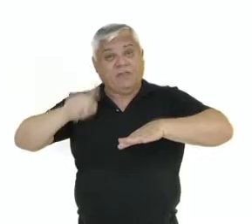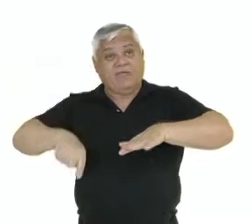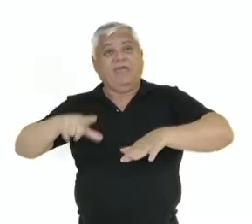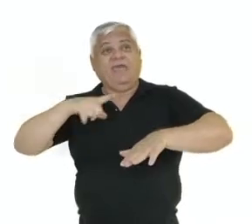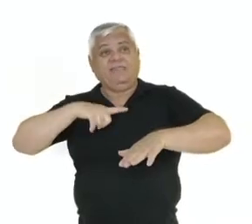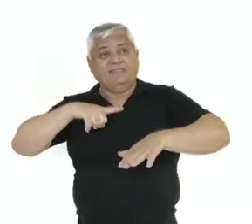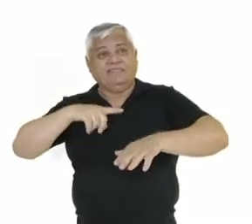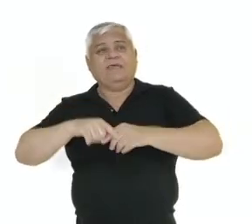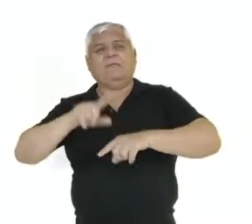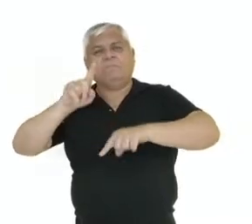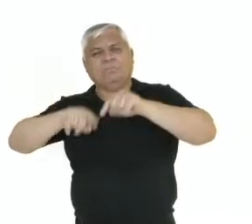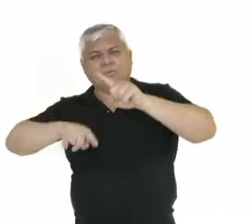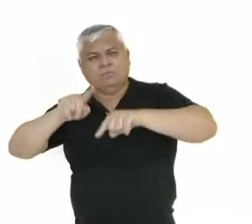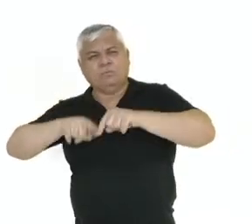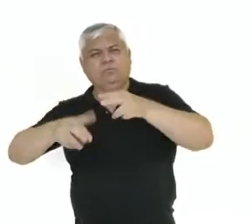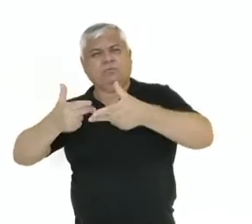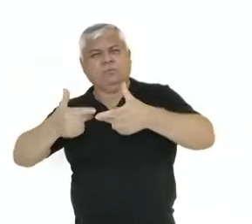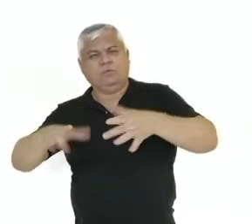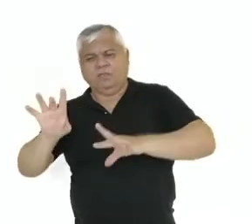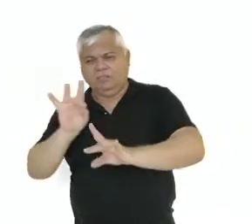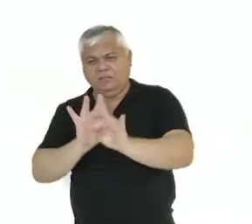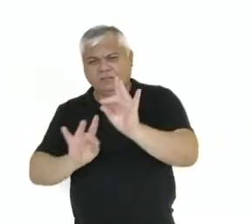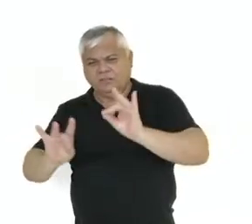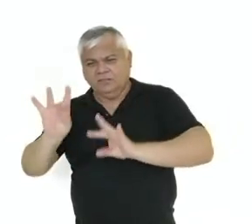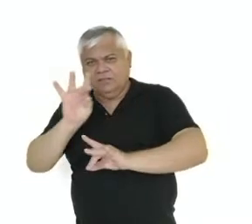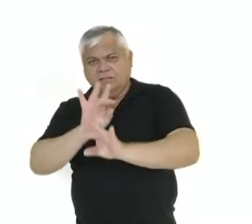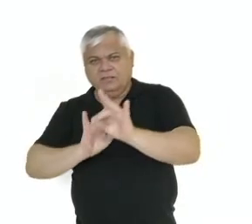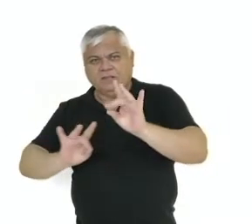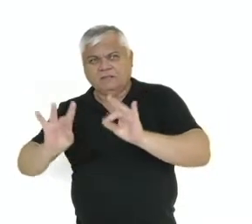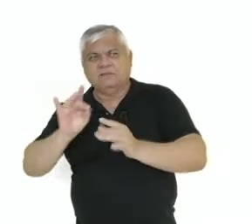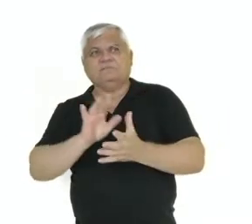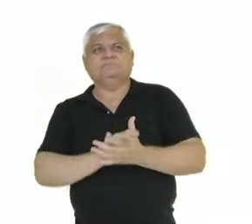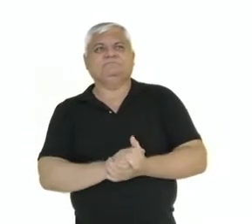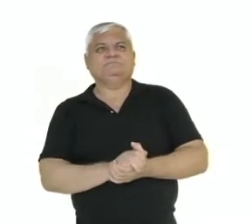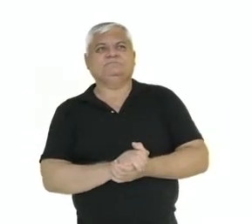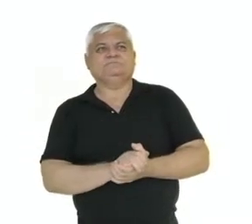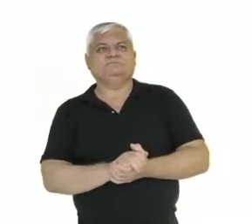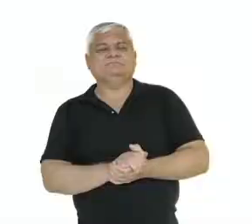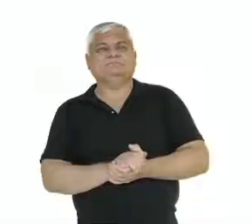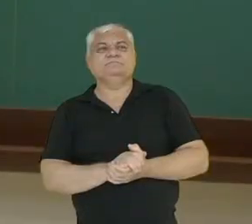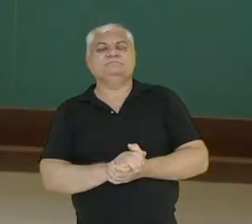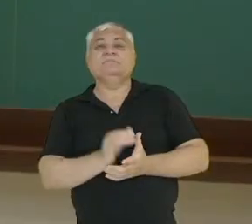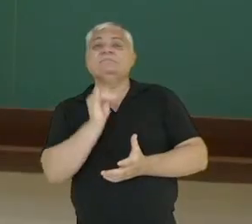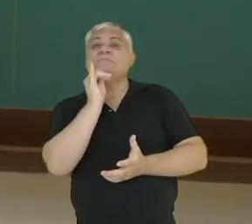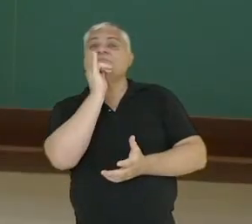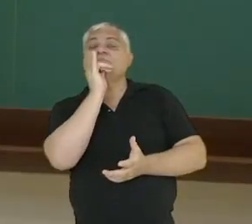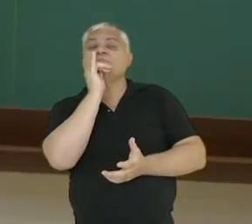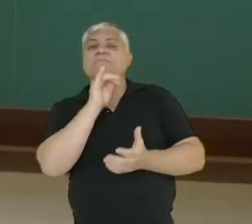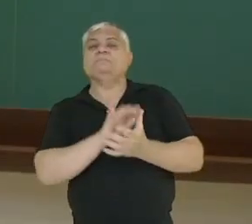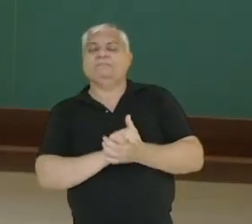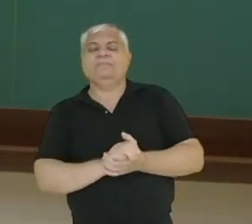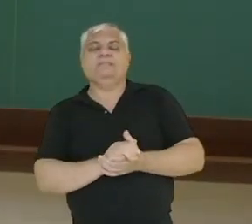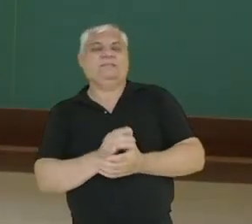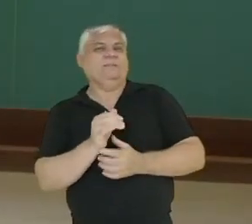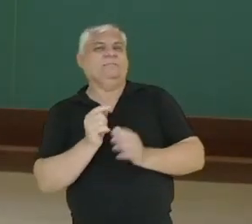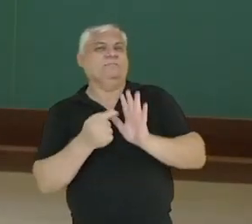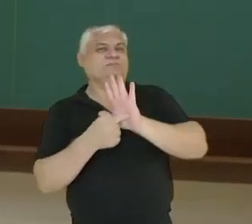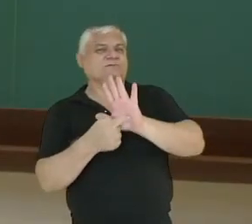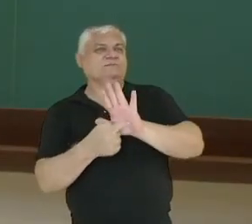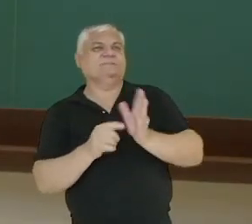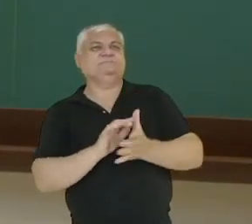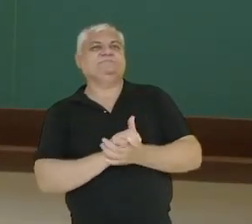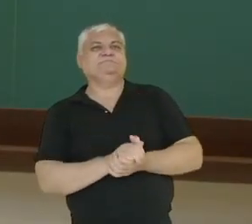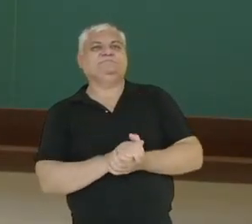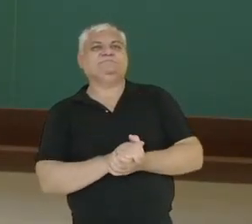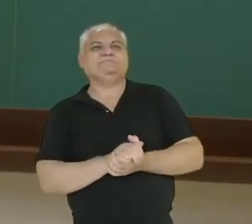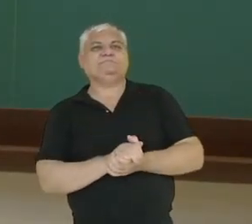reagentes e produtos, ou seja, o equilíbrio é reversível. Vamos pegar aqui alguns exemplos. Aqui nós temos aqui